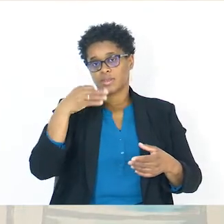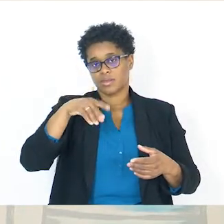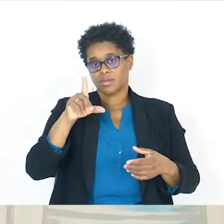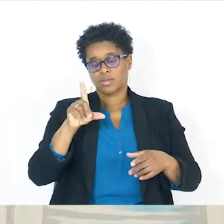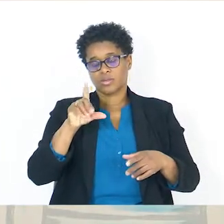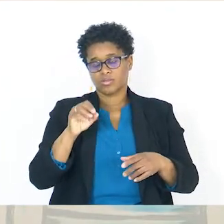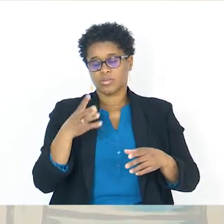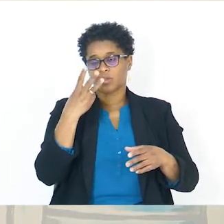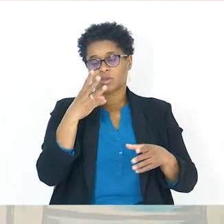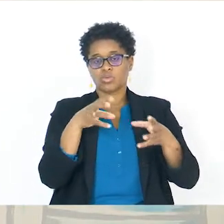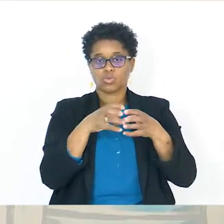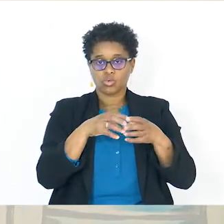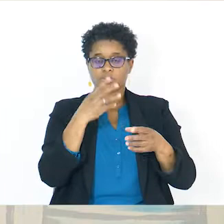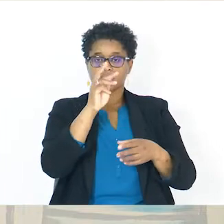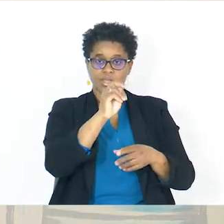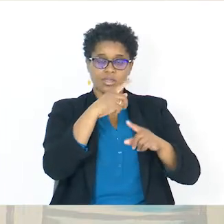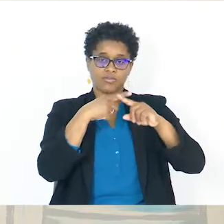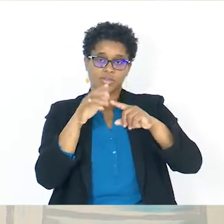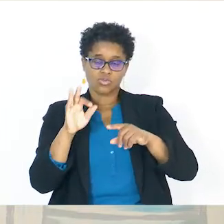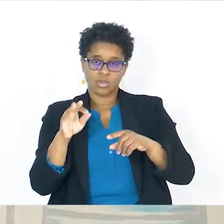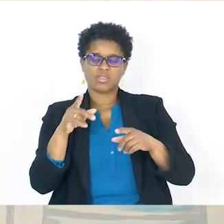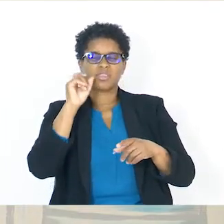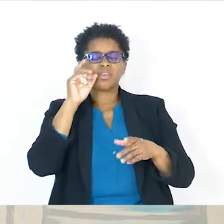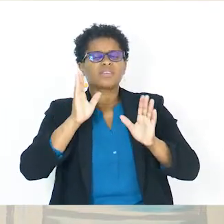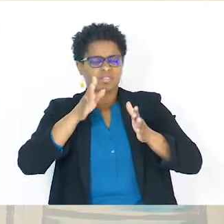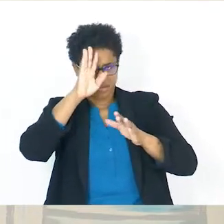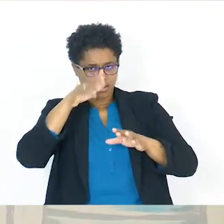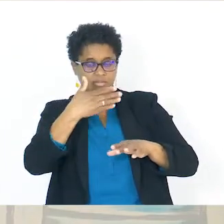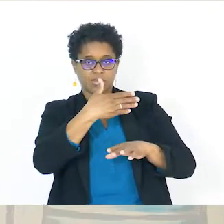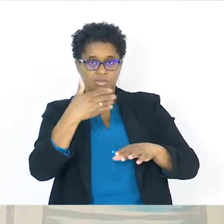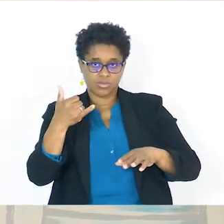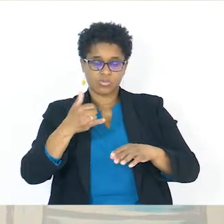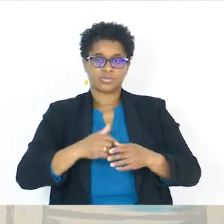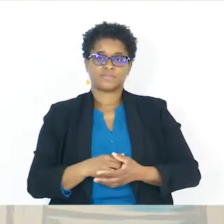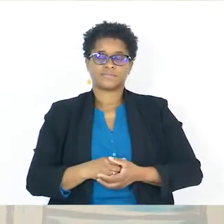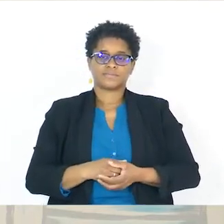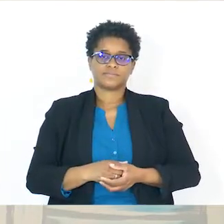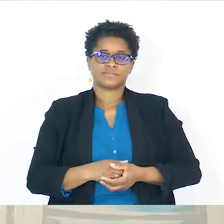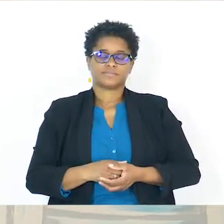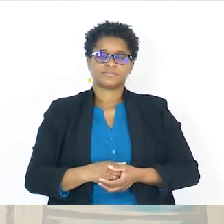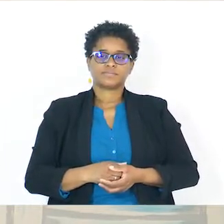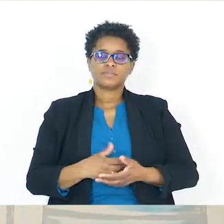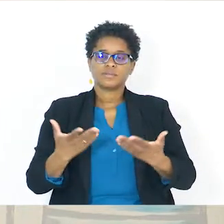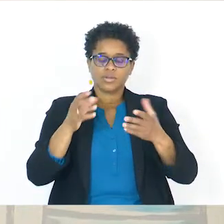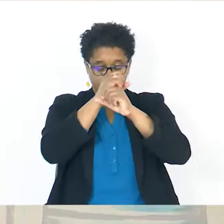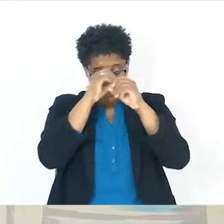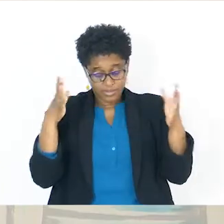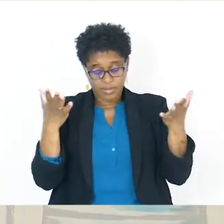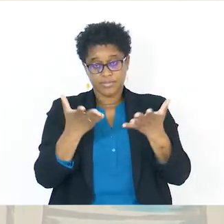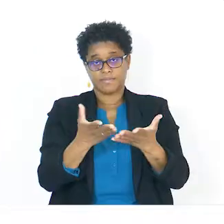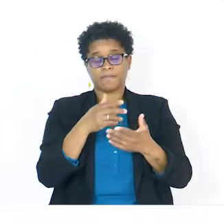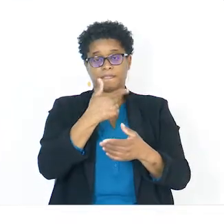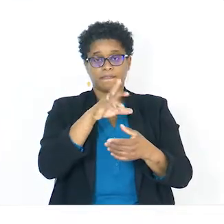3 grupos, não é? 3 vezes 4, que já sabemos que é igual a 12.